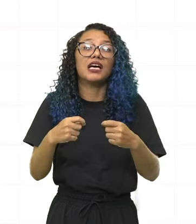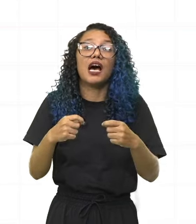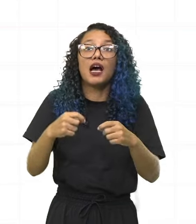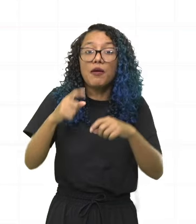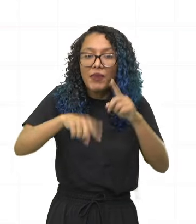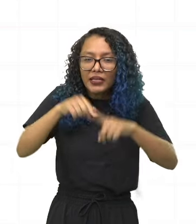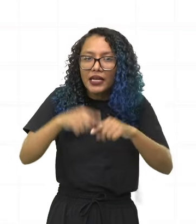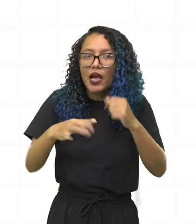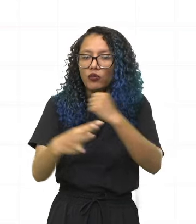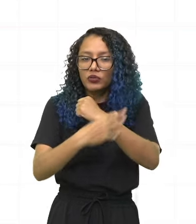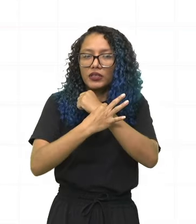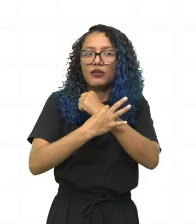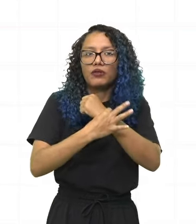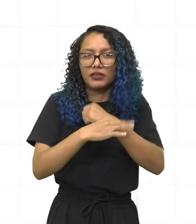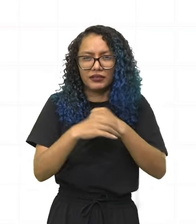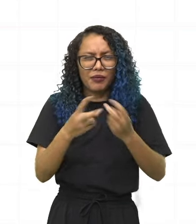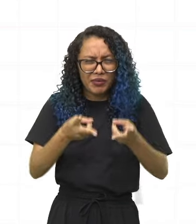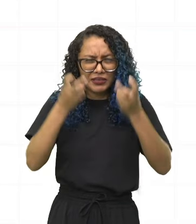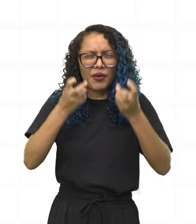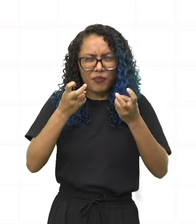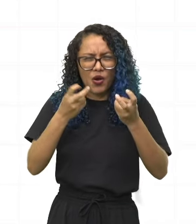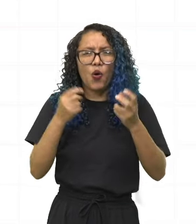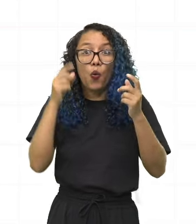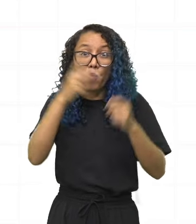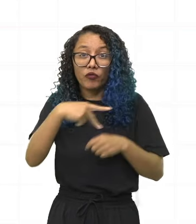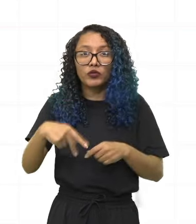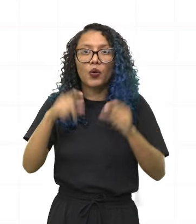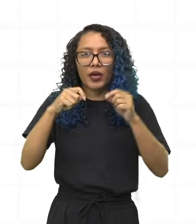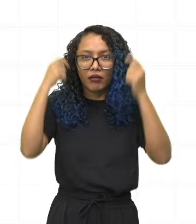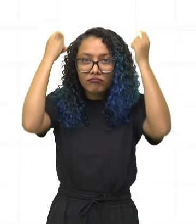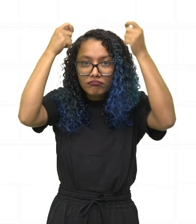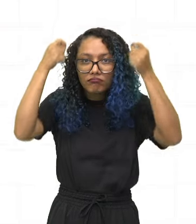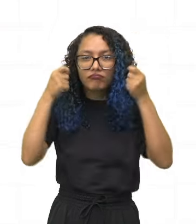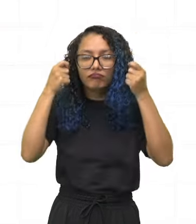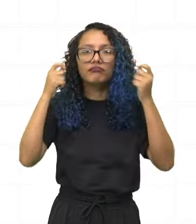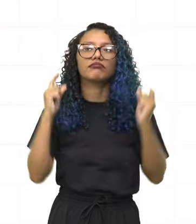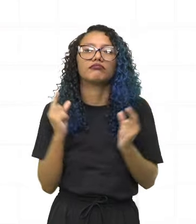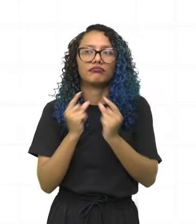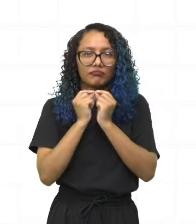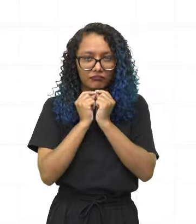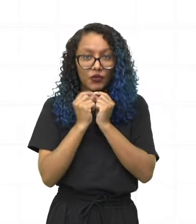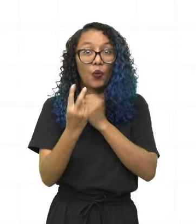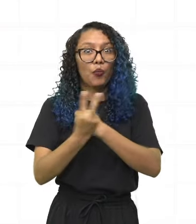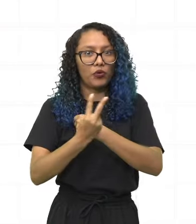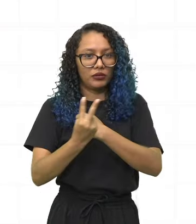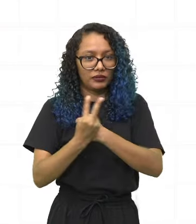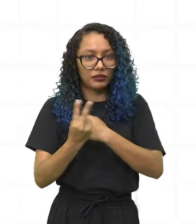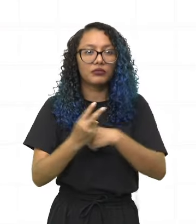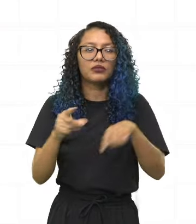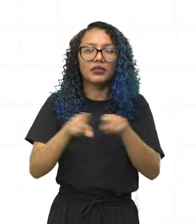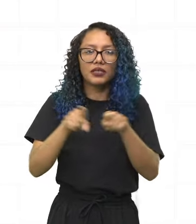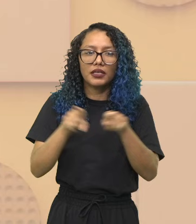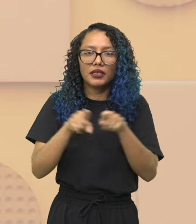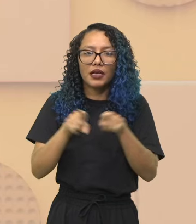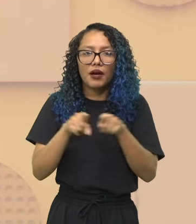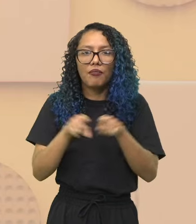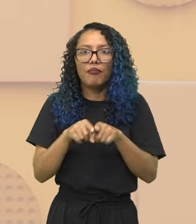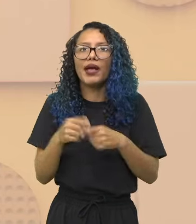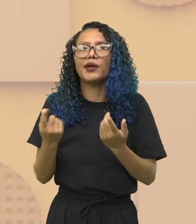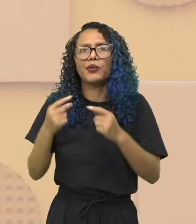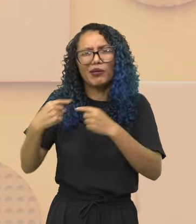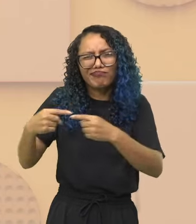viram no vídeo, o professor está ali com o capacete todo protegido. E também os conflitos por água, é uma outra